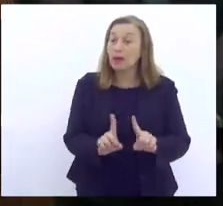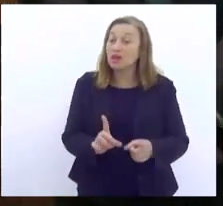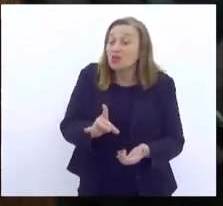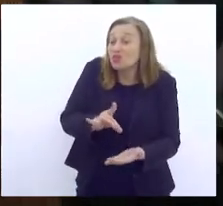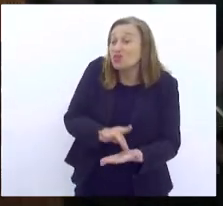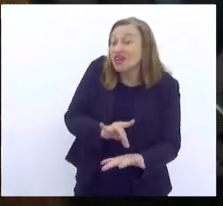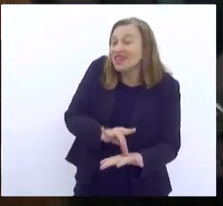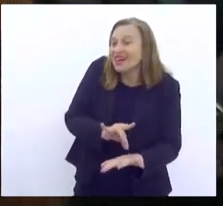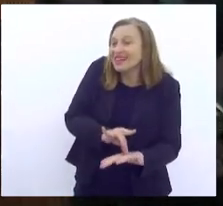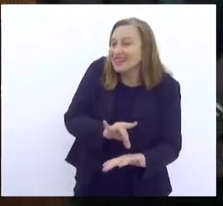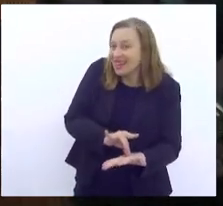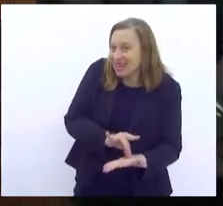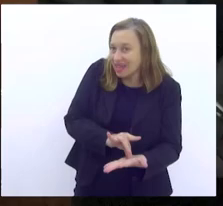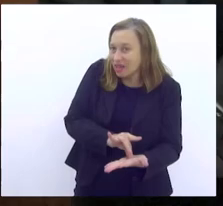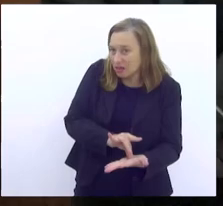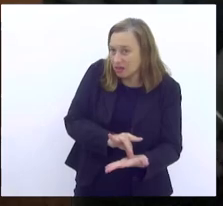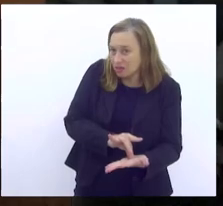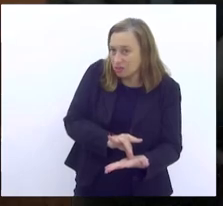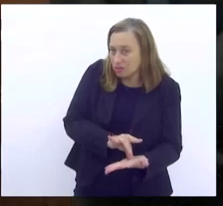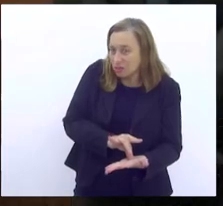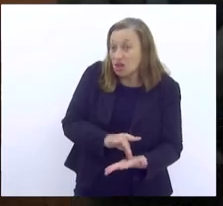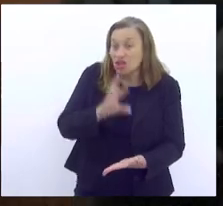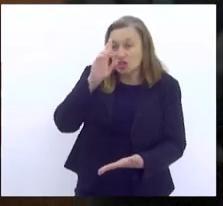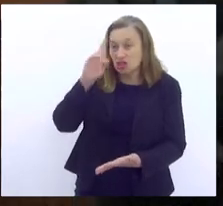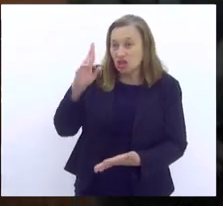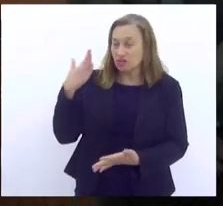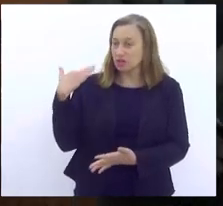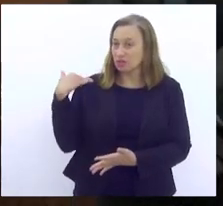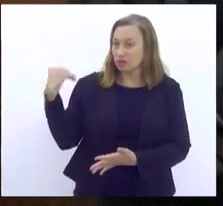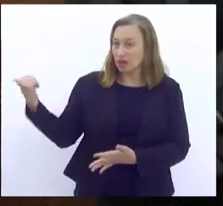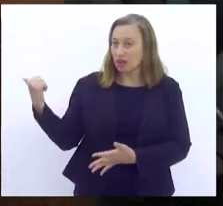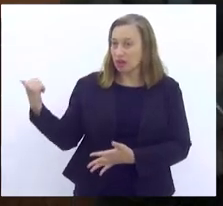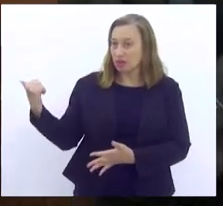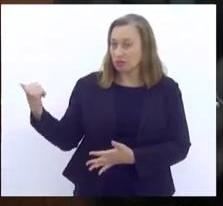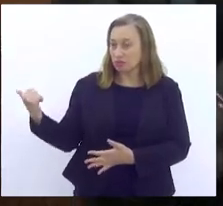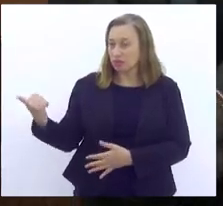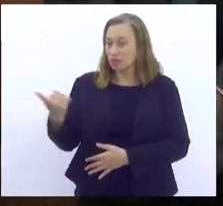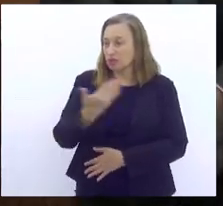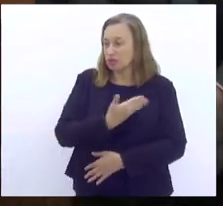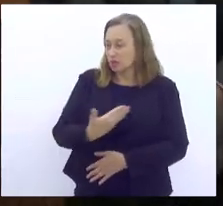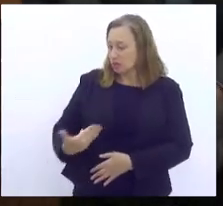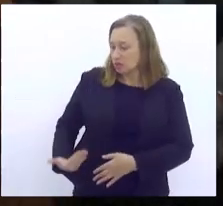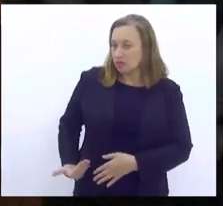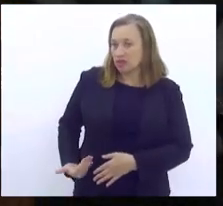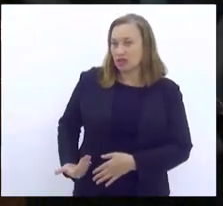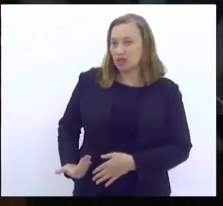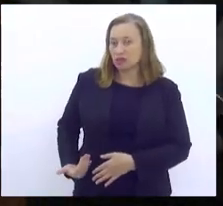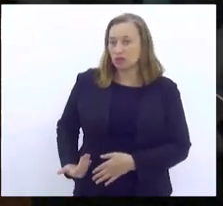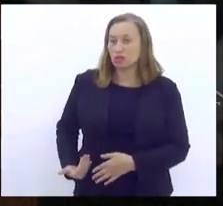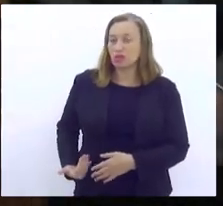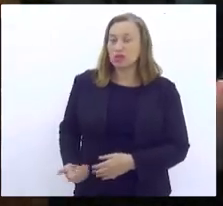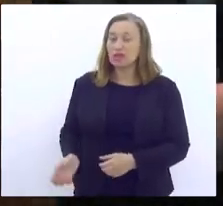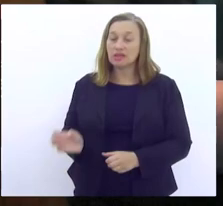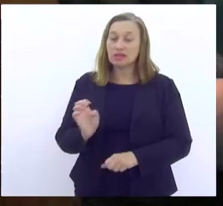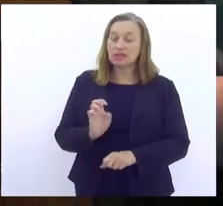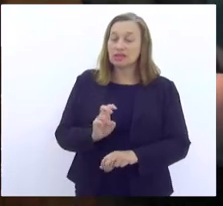verdadeiros comandos estão sentados ao lado do governador lá no Palácio, presidente. Sentadinho, deputado Rodrigo